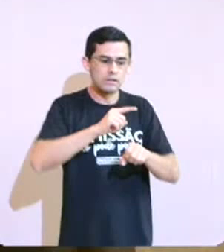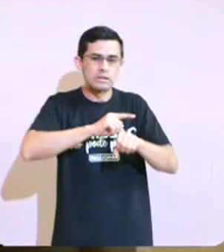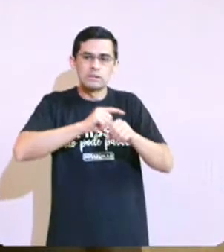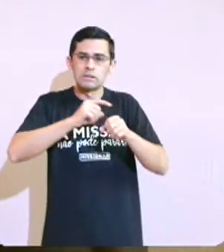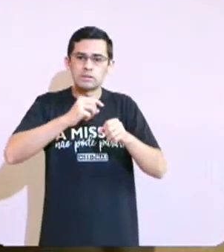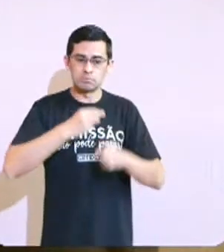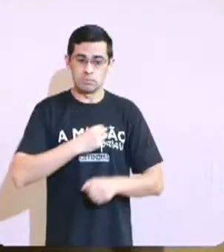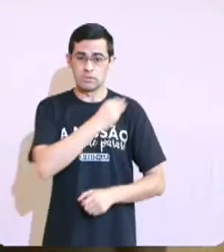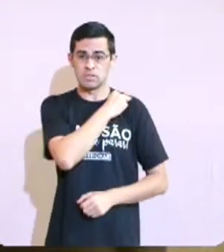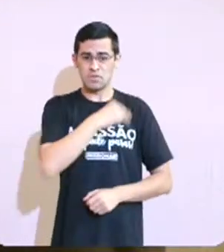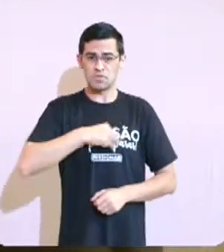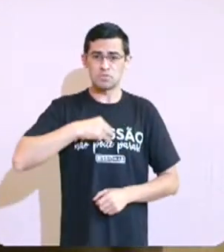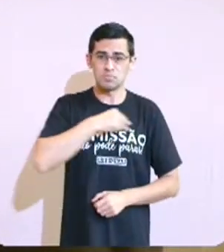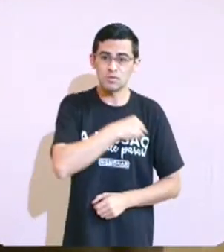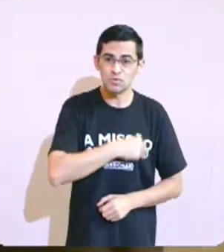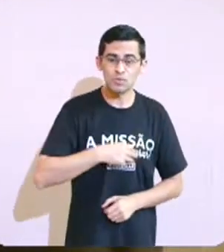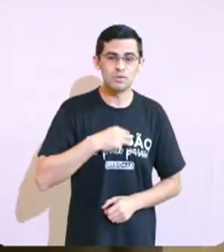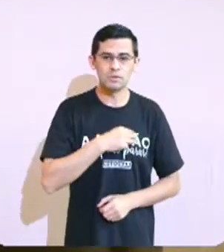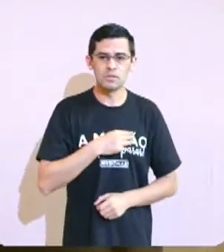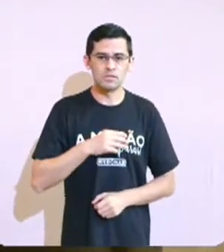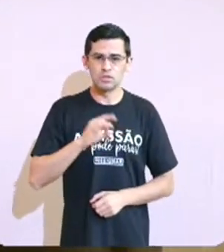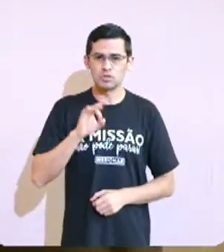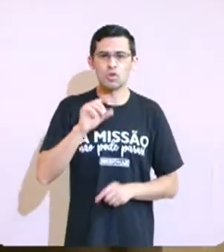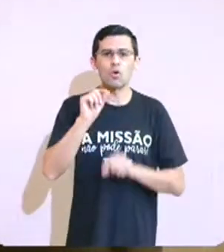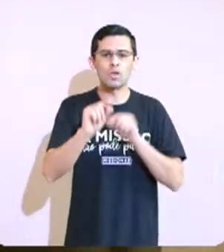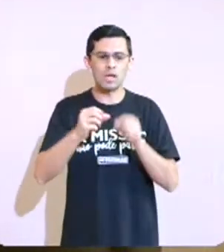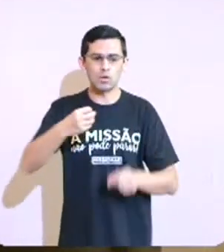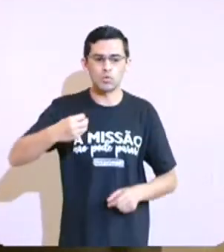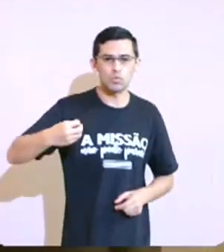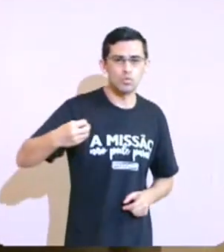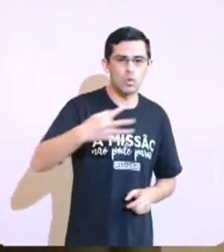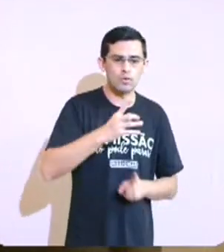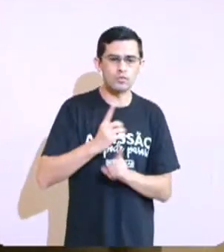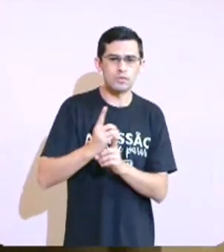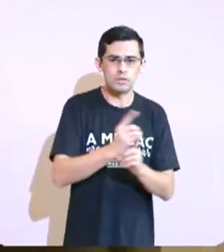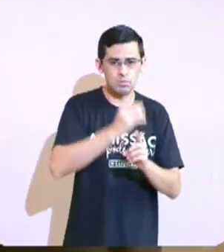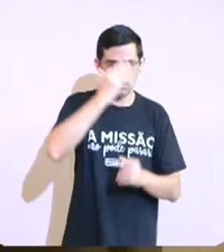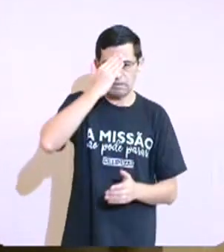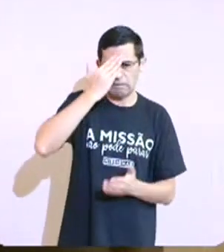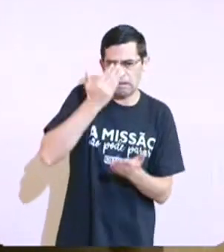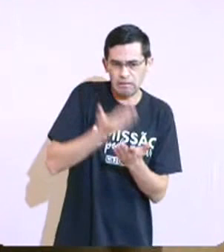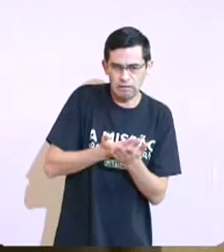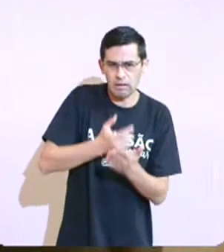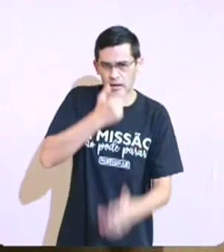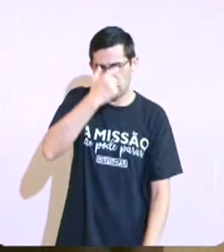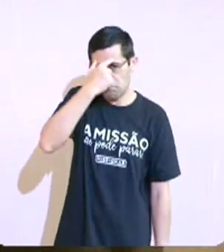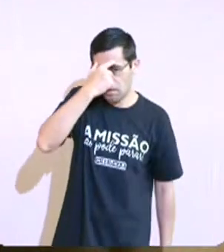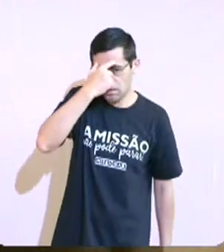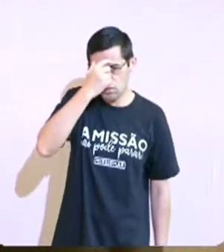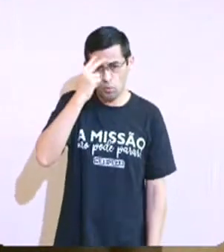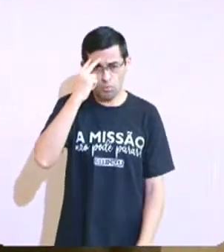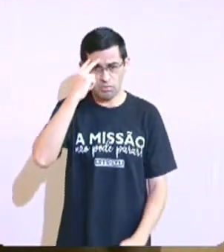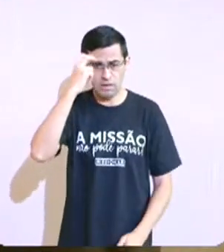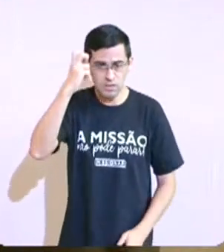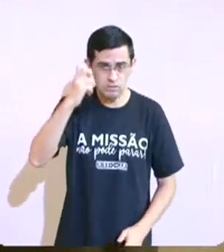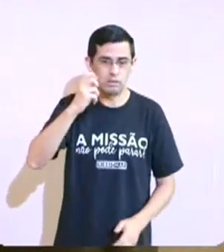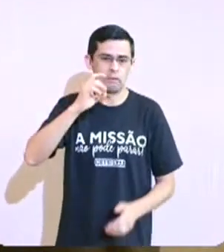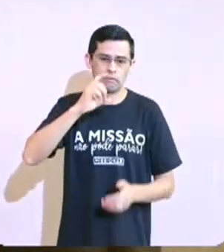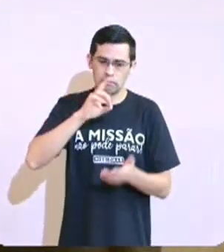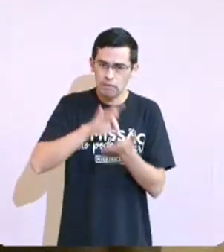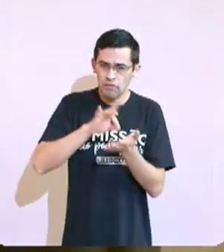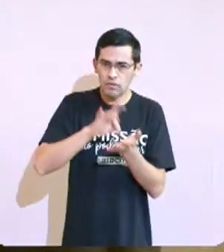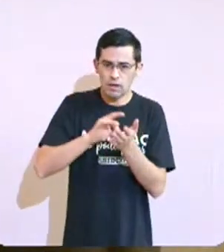da igreja não é só para que o novo discípulo creia mentalmente, intelectualmente que ele está na